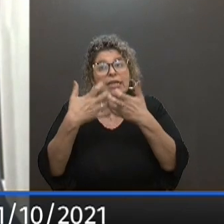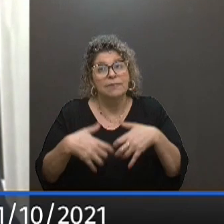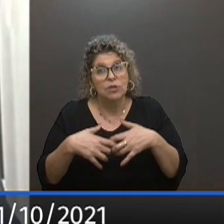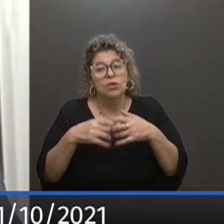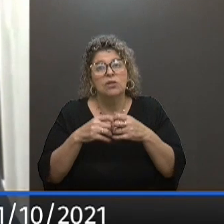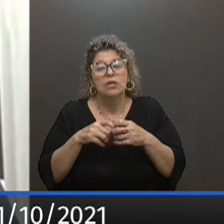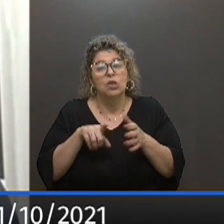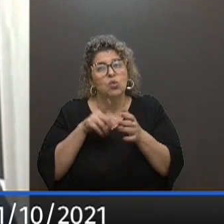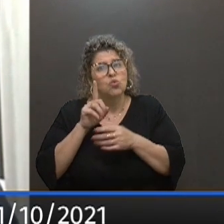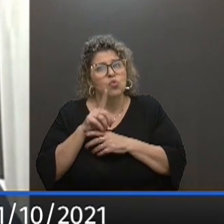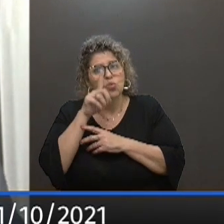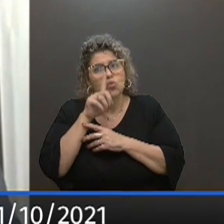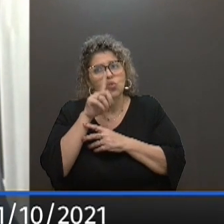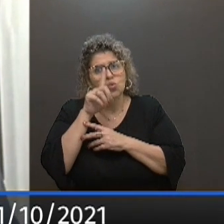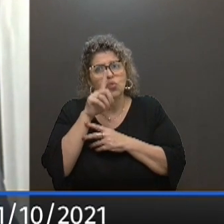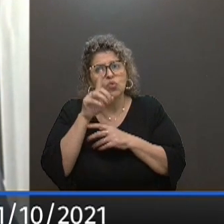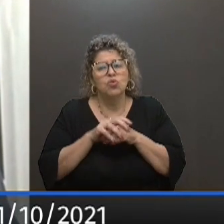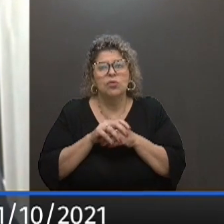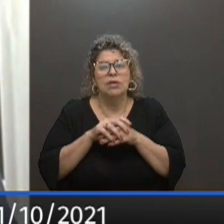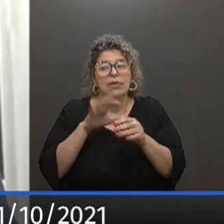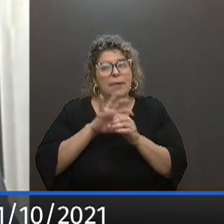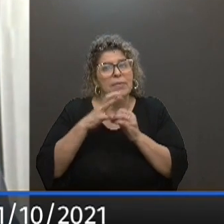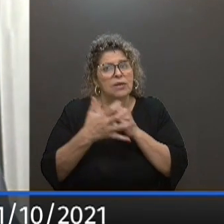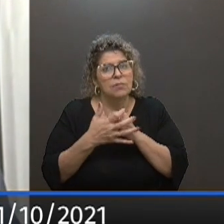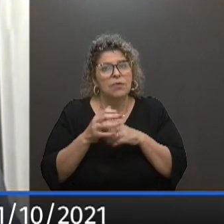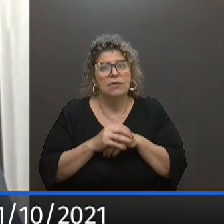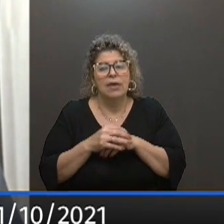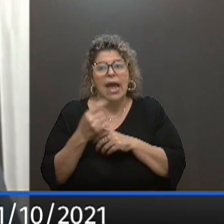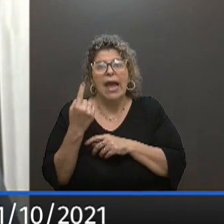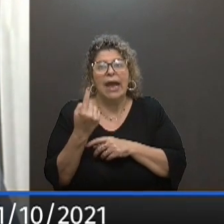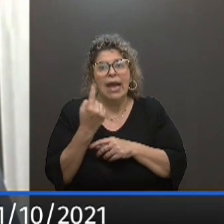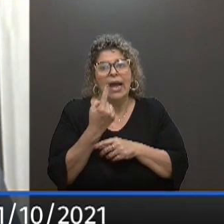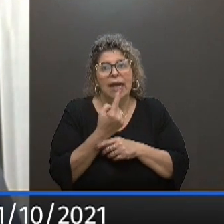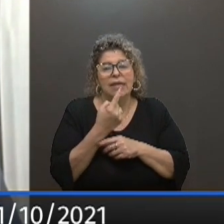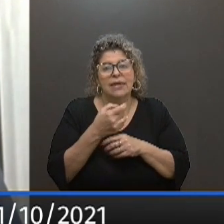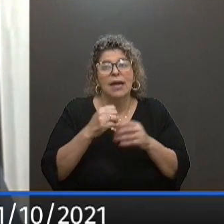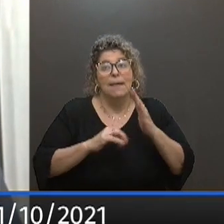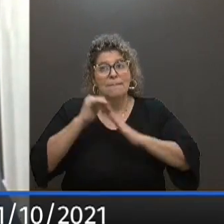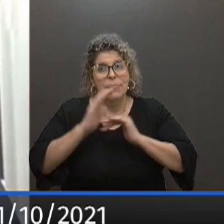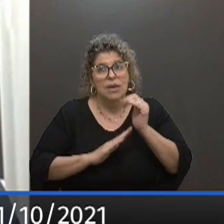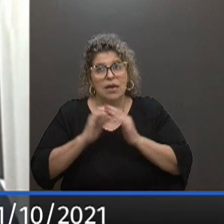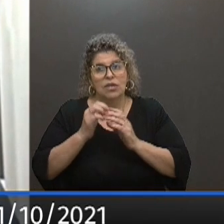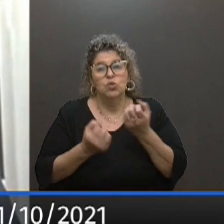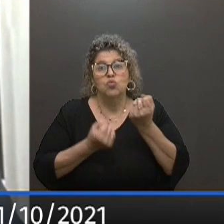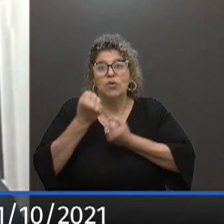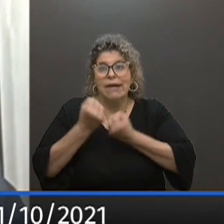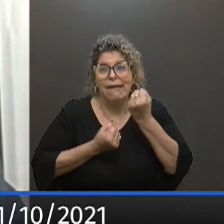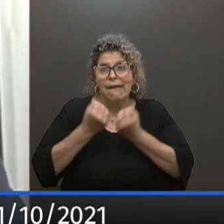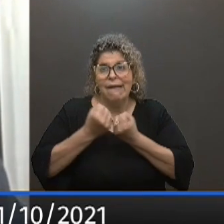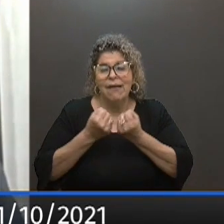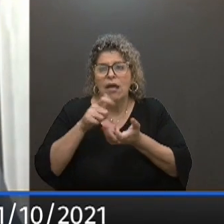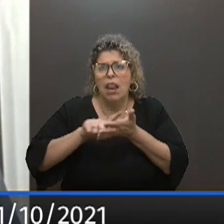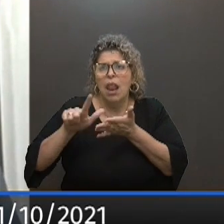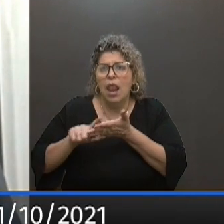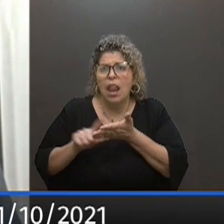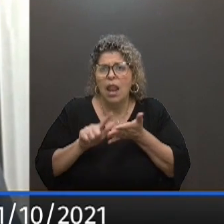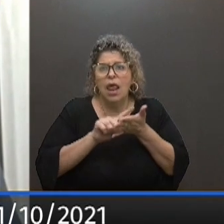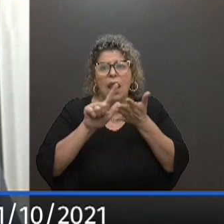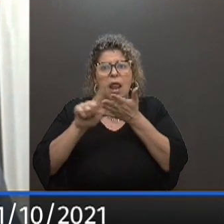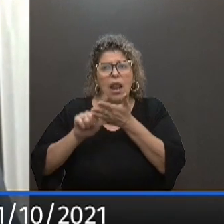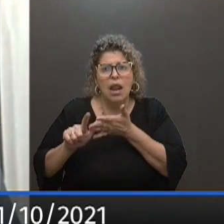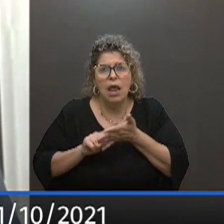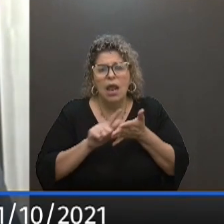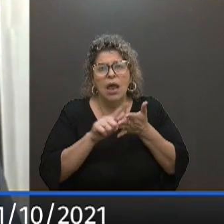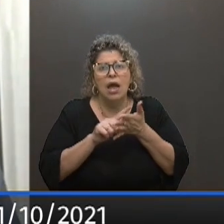do receio da pandemia e puseram algumas condições por exemplo a cada exame prático o veículo teria que ser higienizado